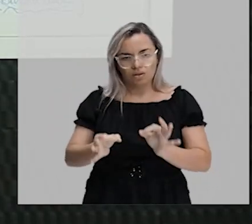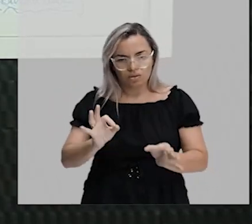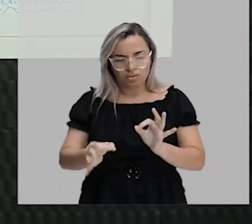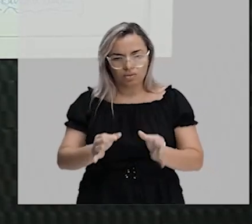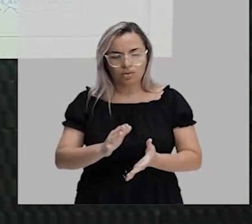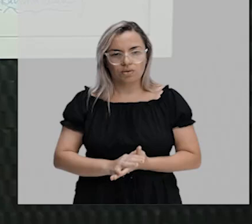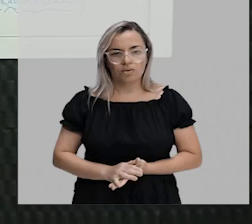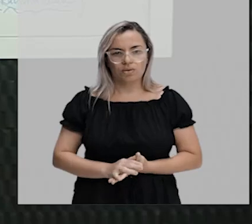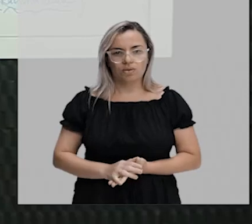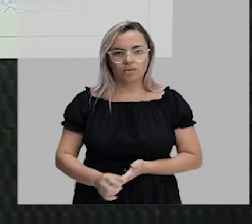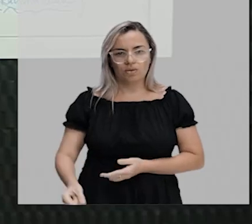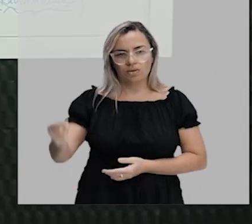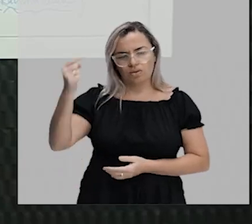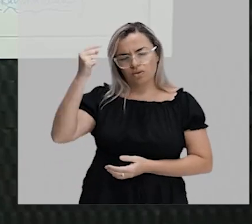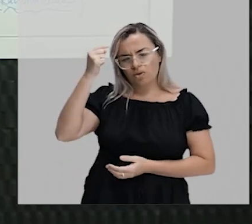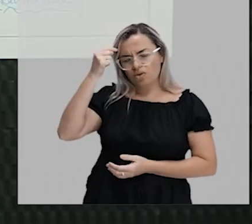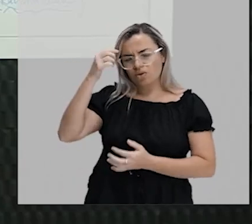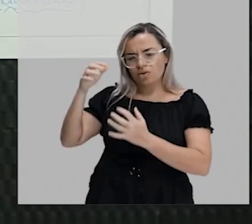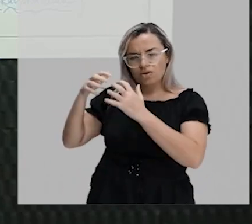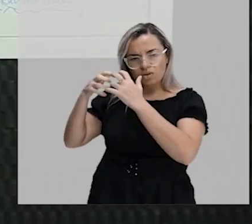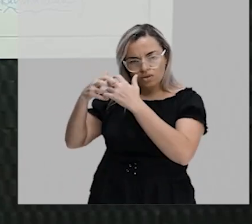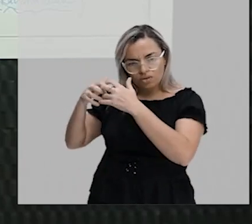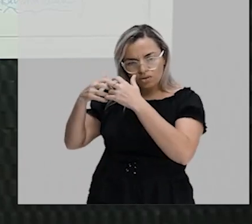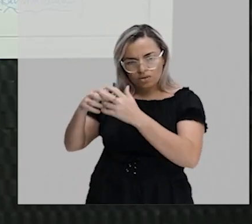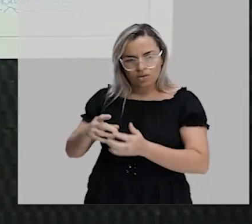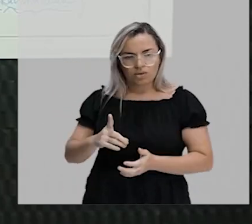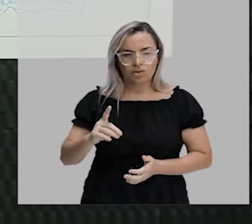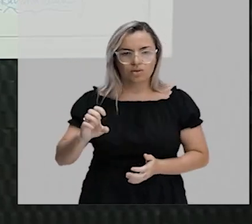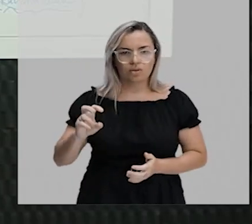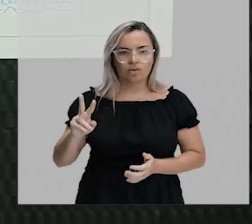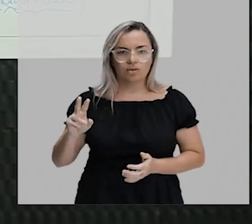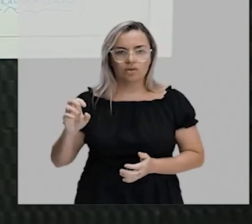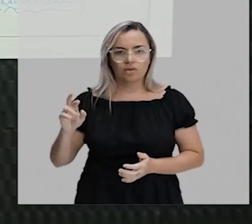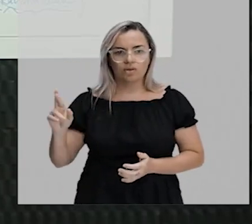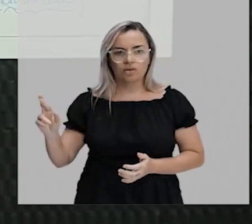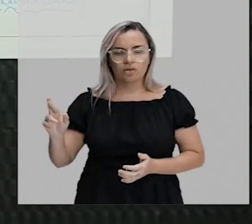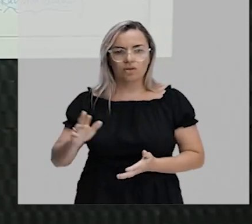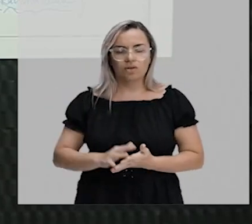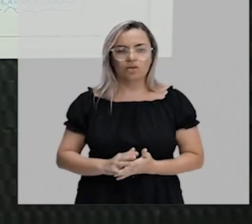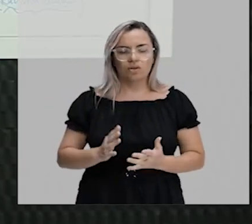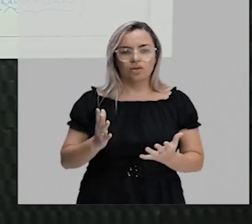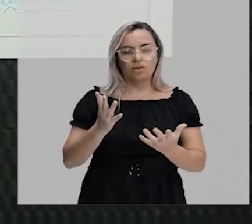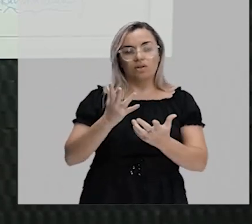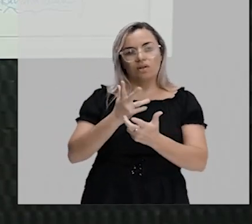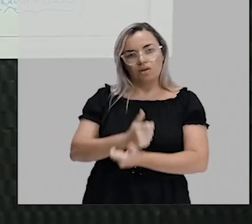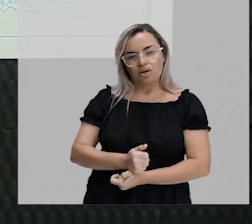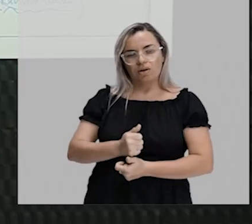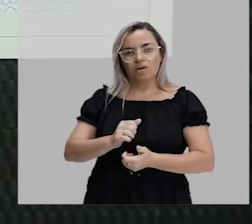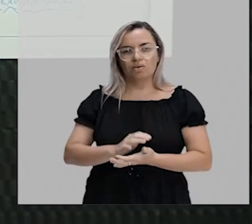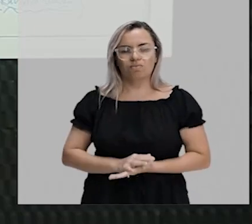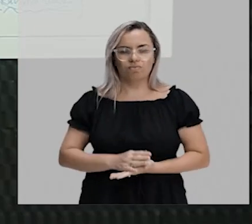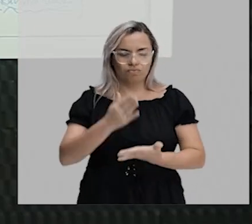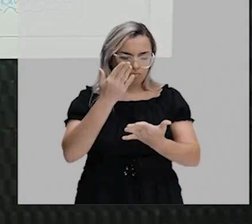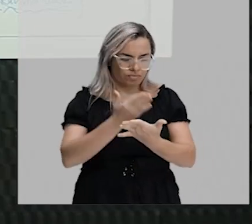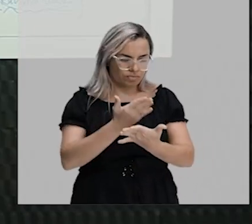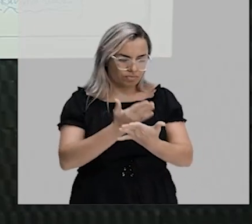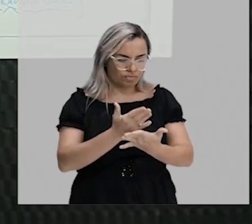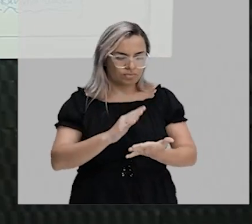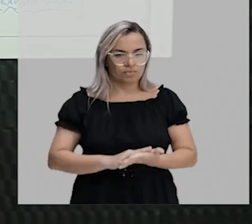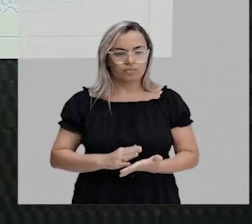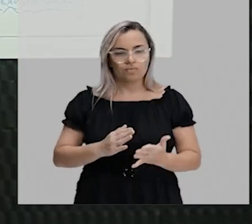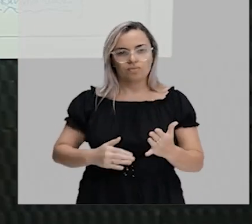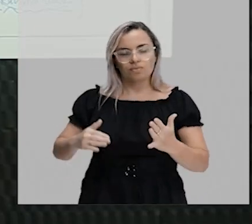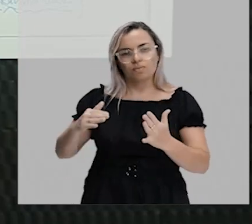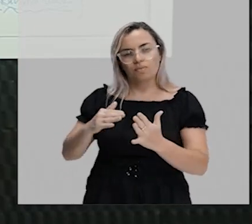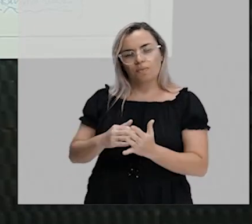dever, a noção de dever, tá, estabelecida, ela fica até mais bonita, ela fica mais aprazível, ela é até